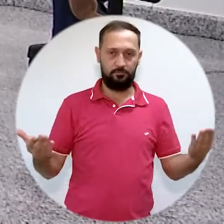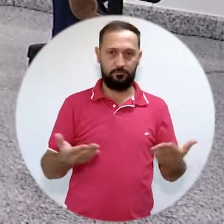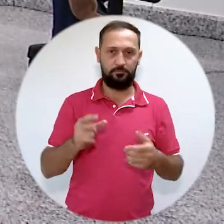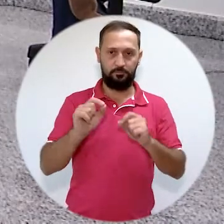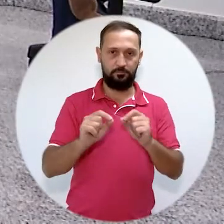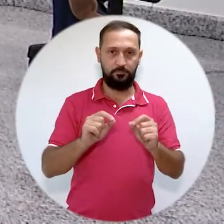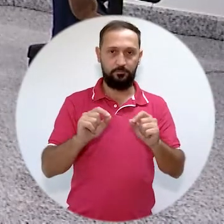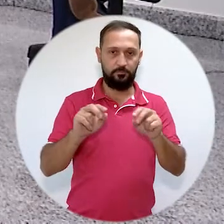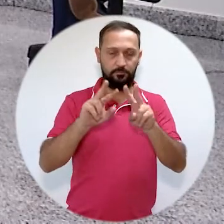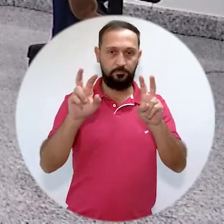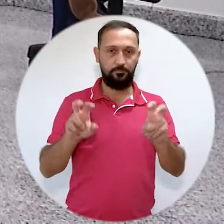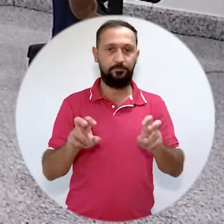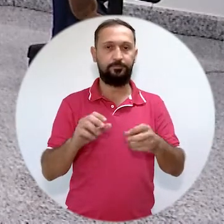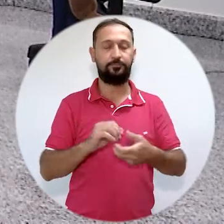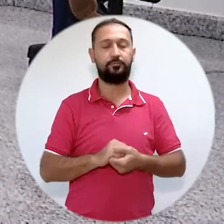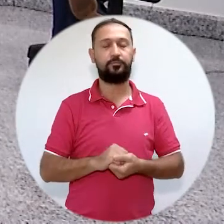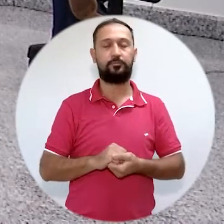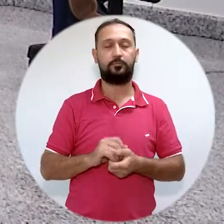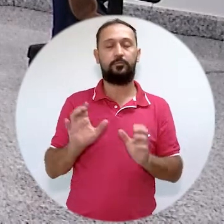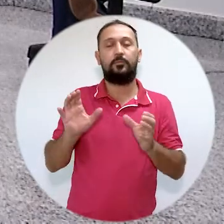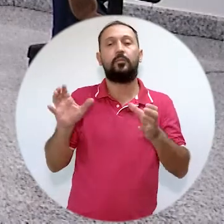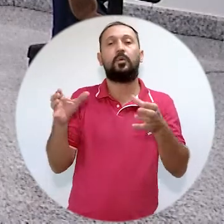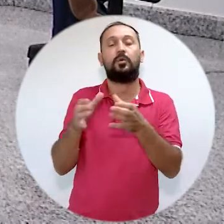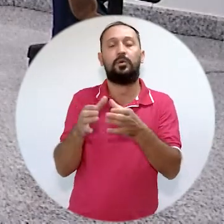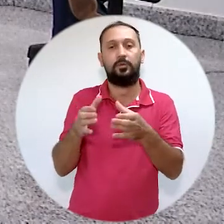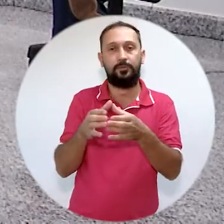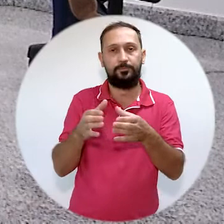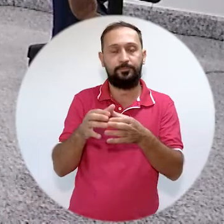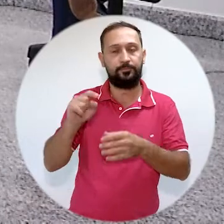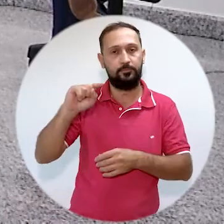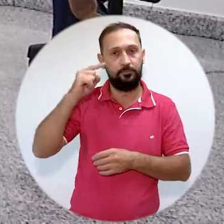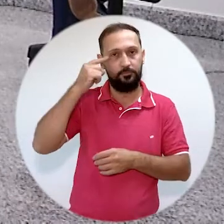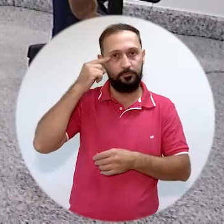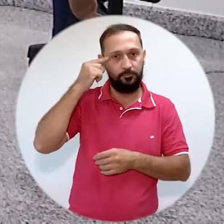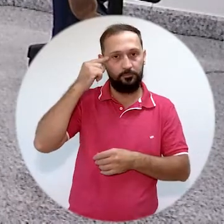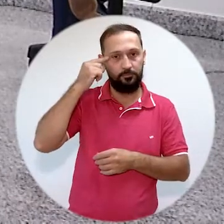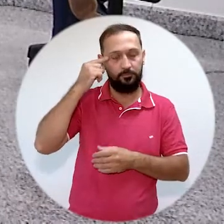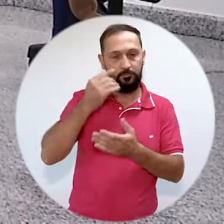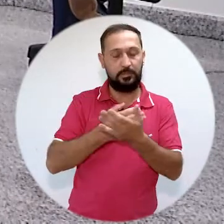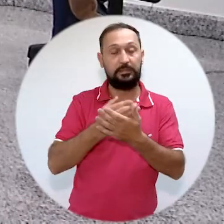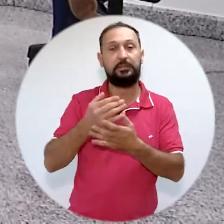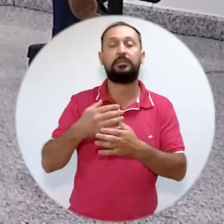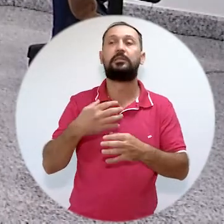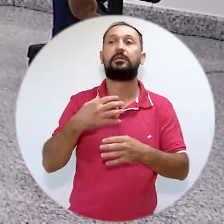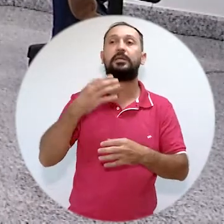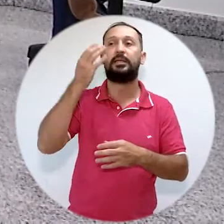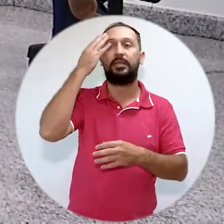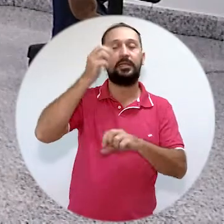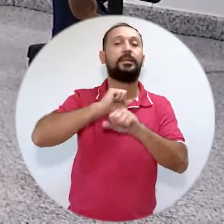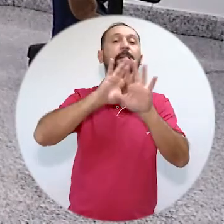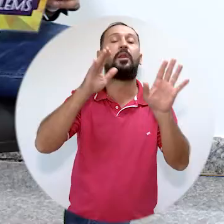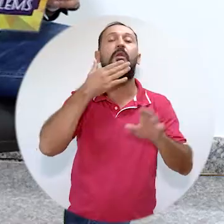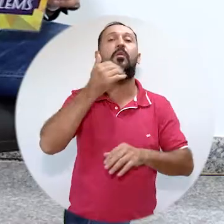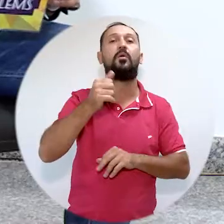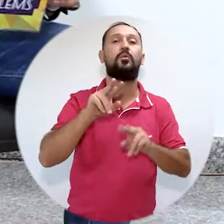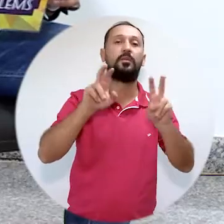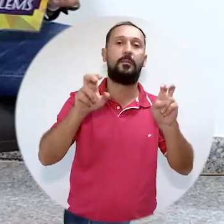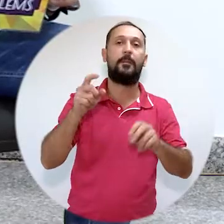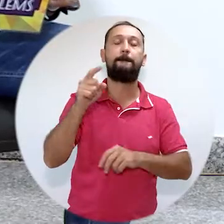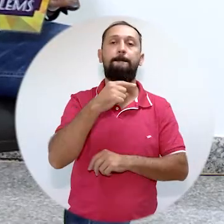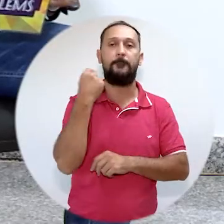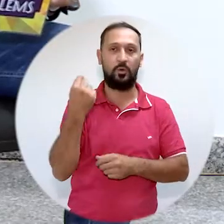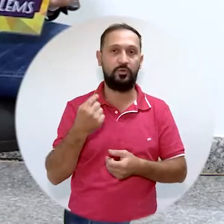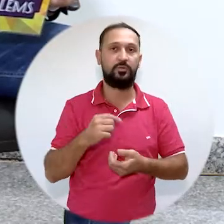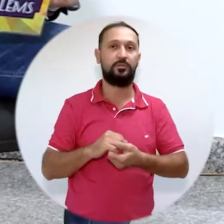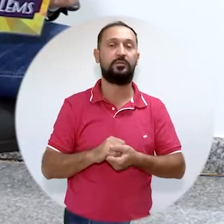Então, agora eu vou trazer um pouquinho os orientais, geralmente os japoneses, eles lidam melhor com a morte, porque desde criança